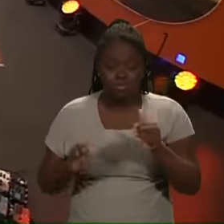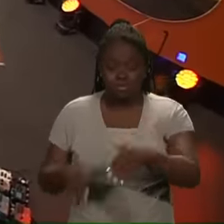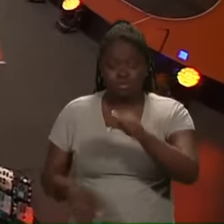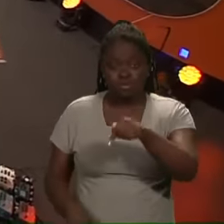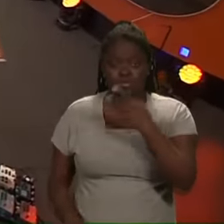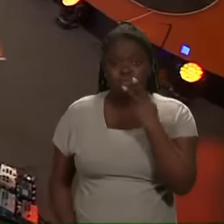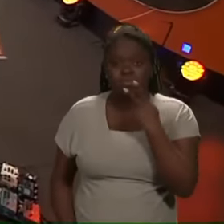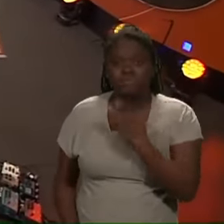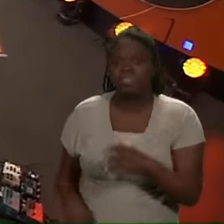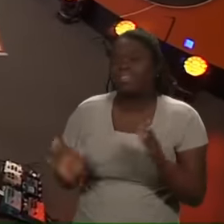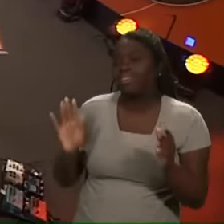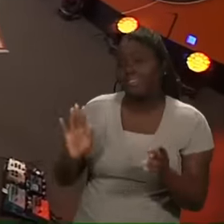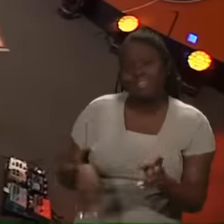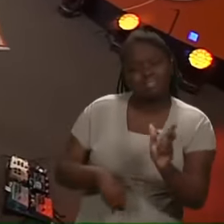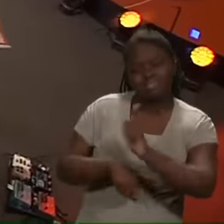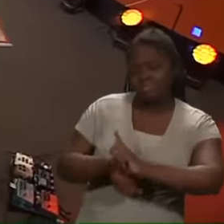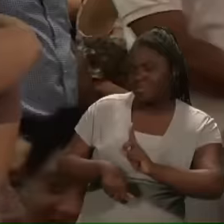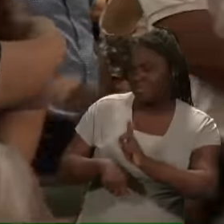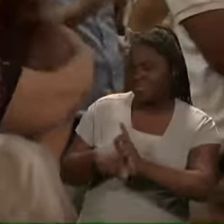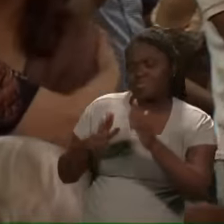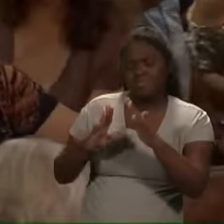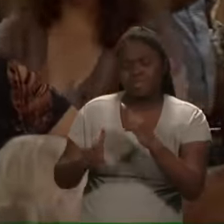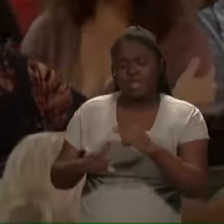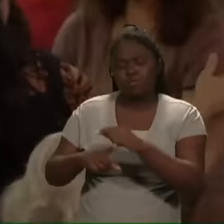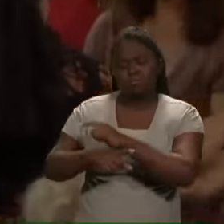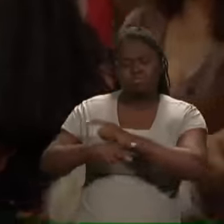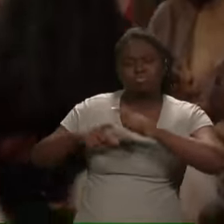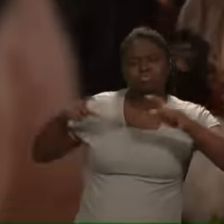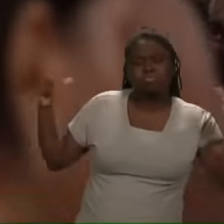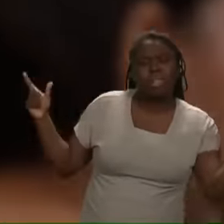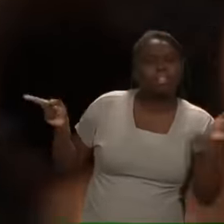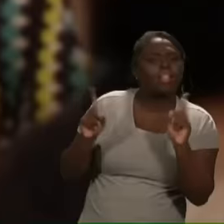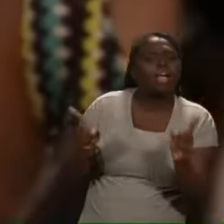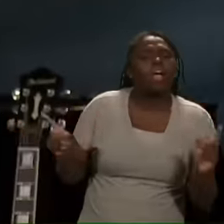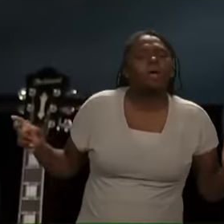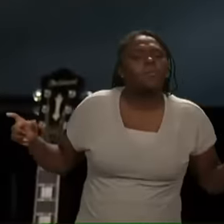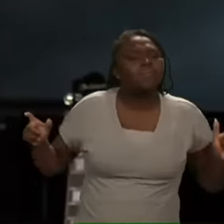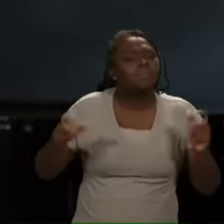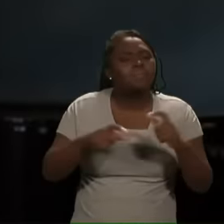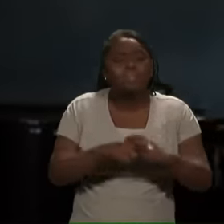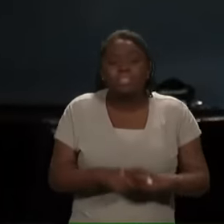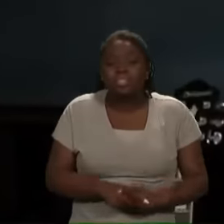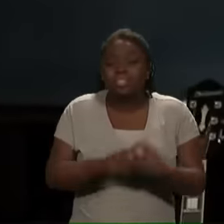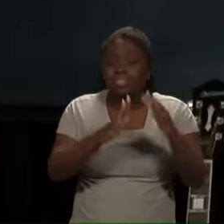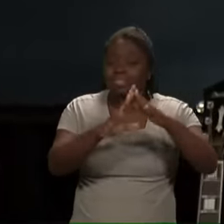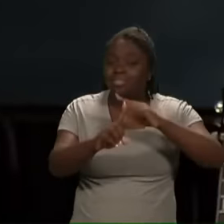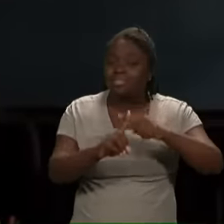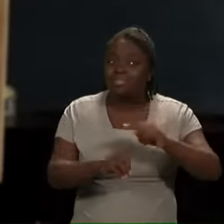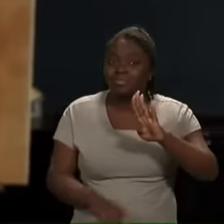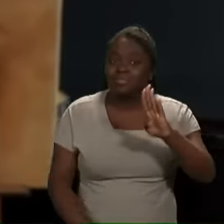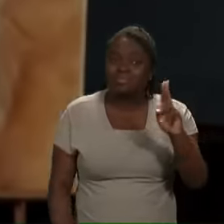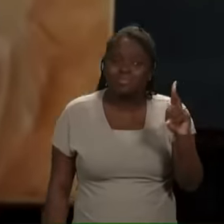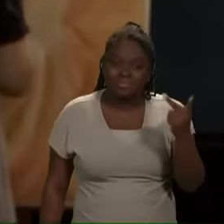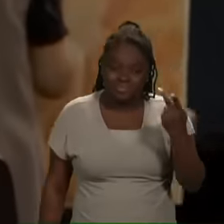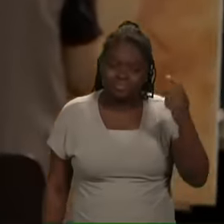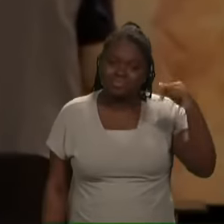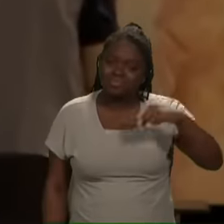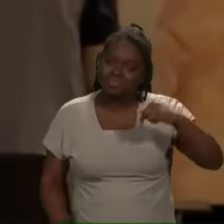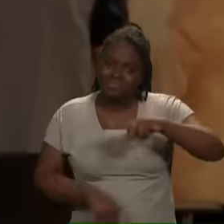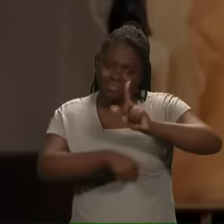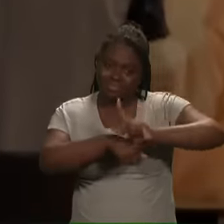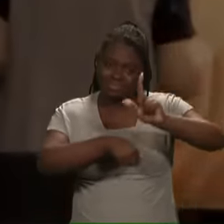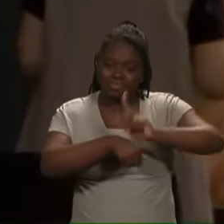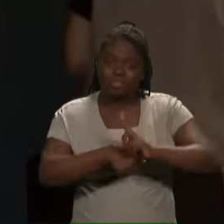diz: ah, Lagoinha é uma igreja grande. Não é a menor igreja de Belo Horizonte, é a igreja da Lagoinha.